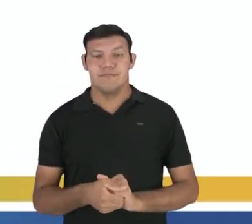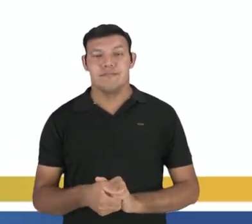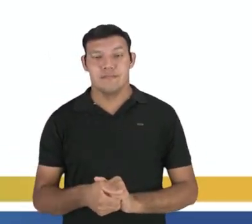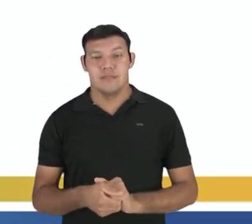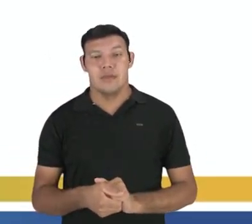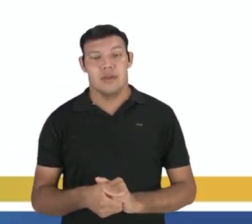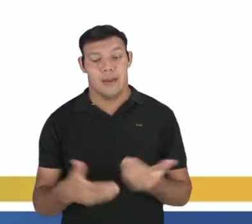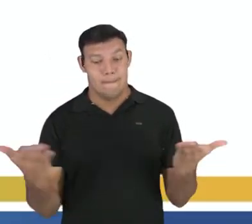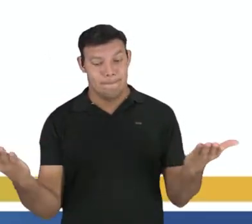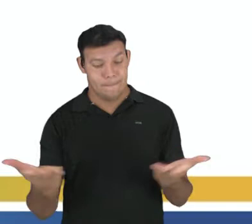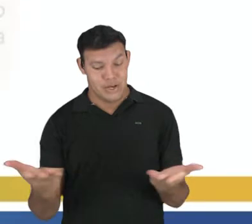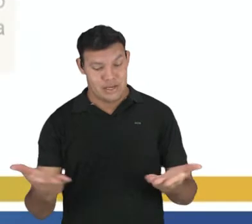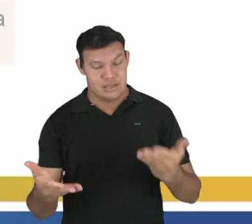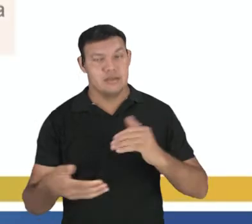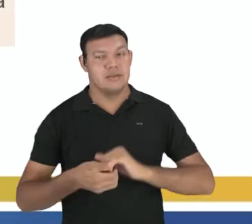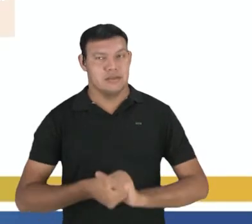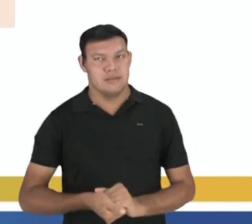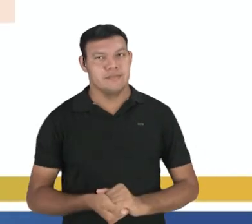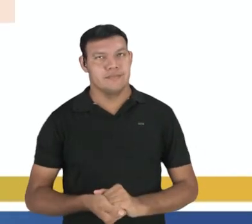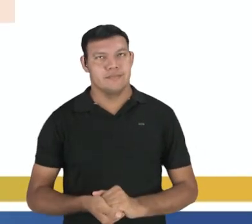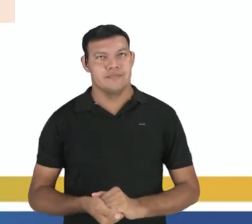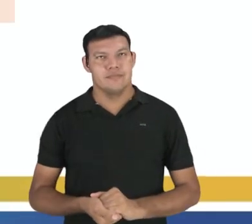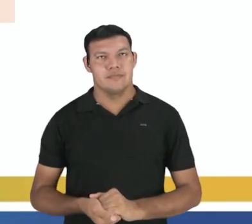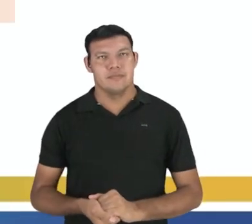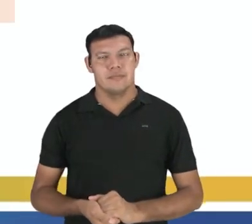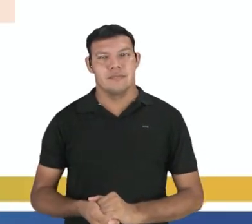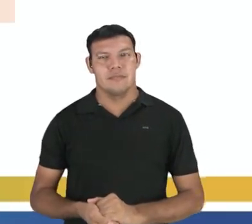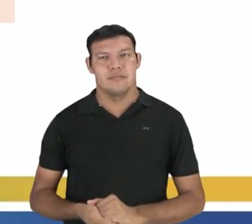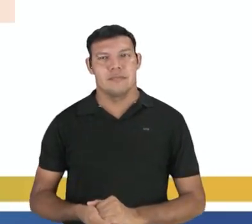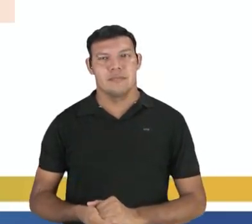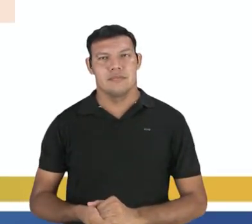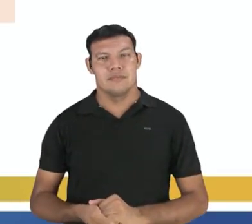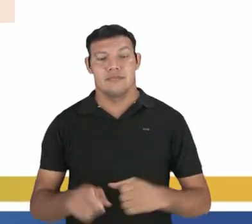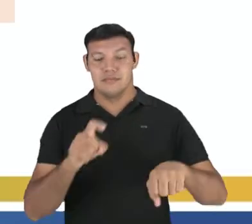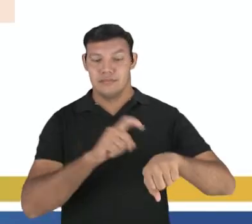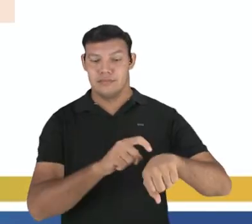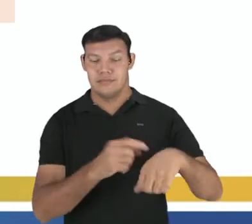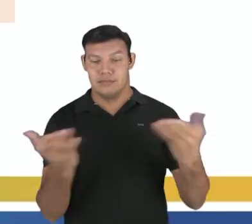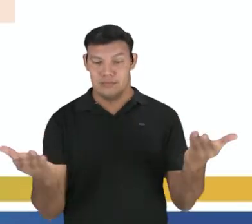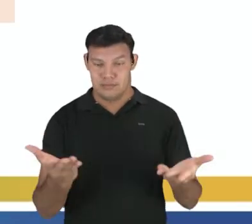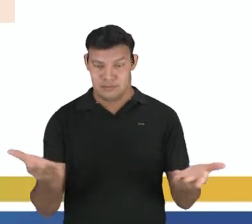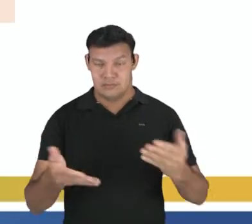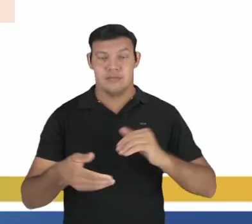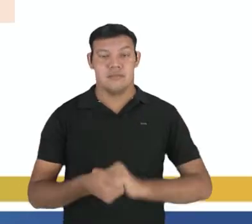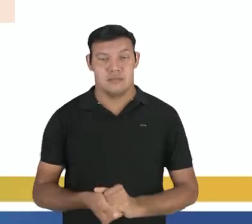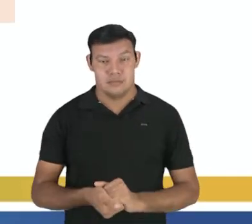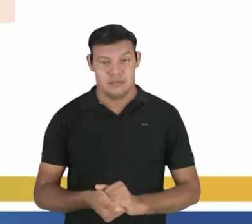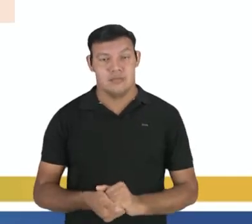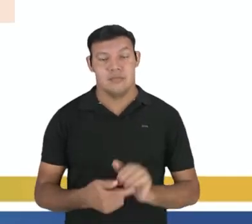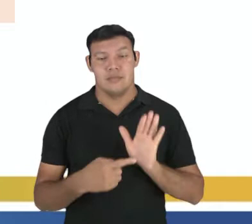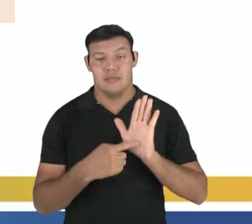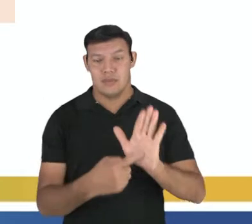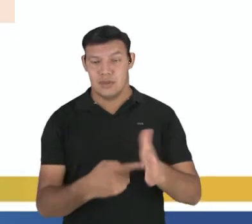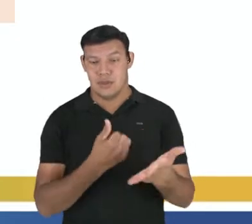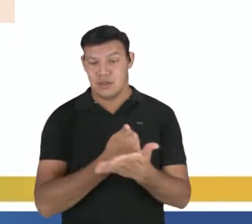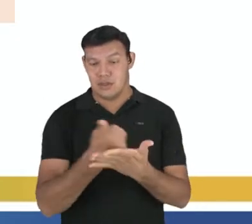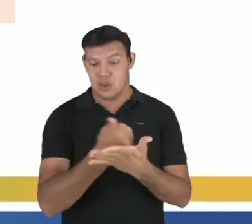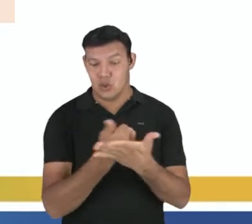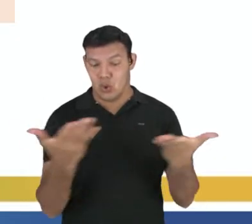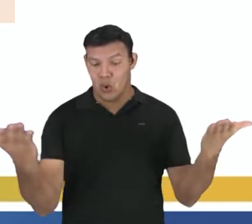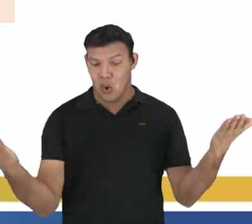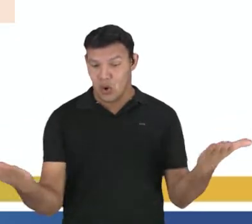encontra-se no presente. Vamos relembrar o que seria o tempo presente. O presente exprime uma ação